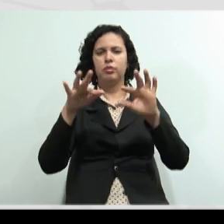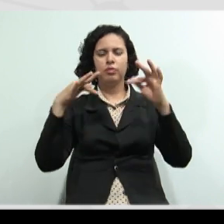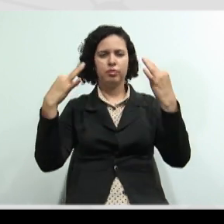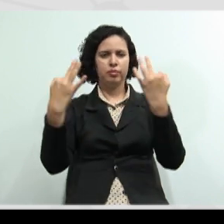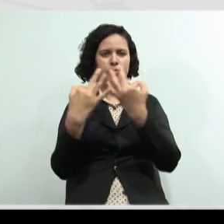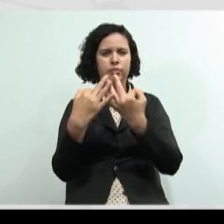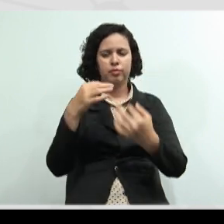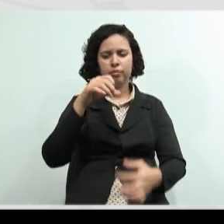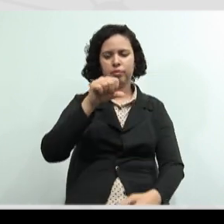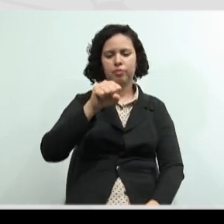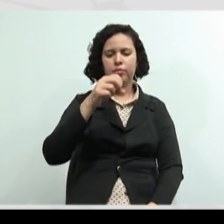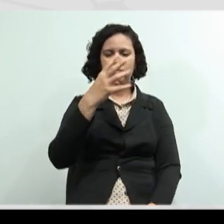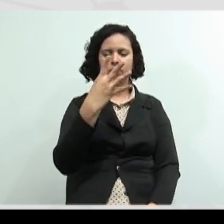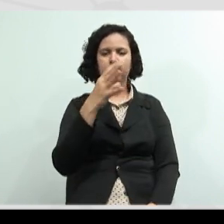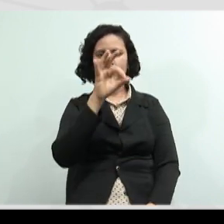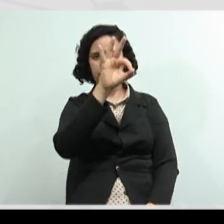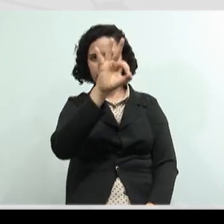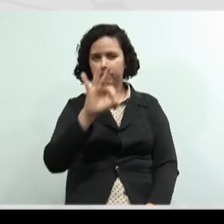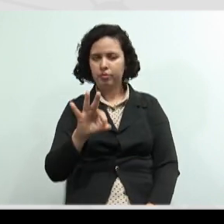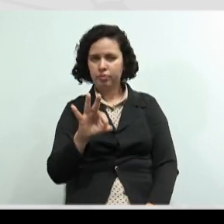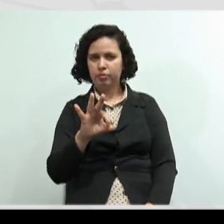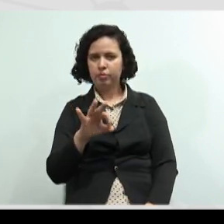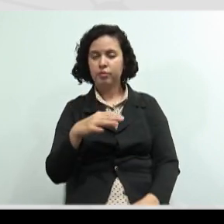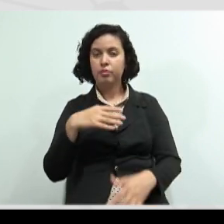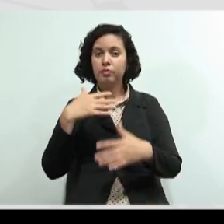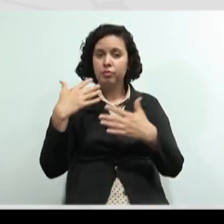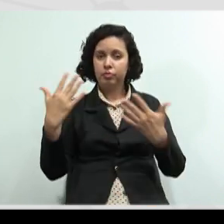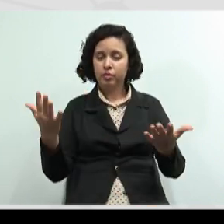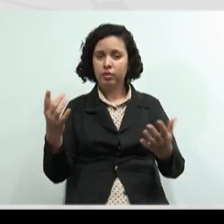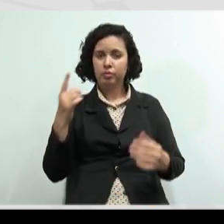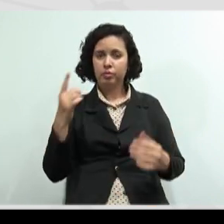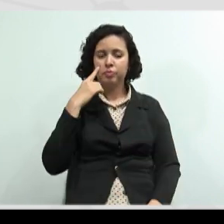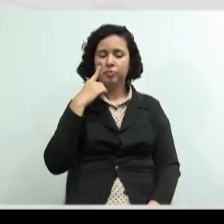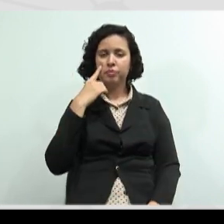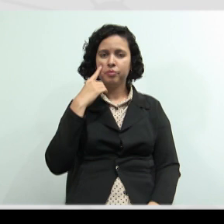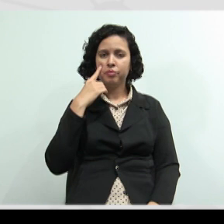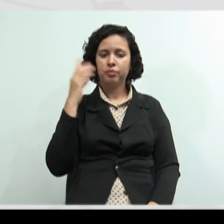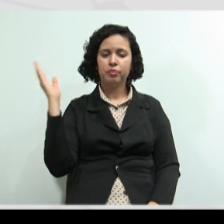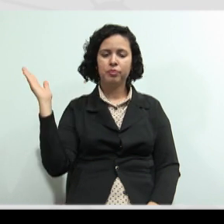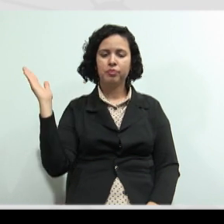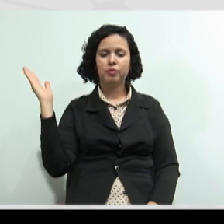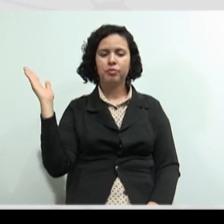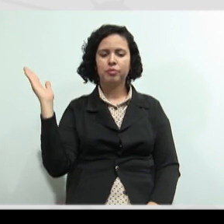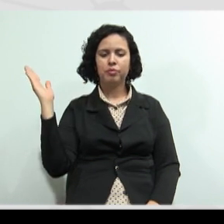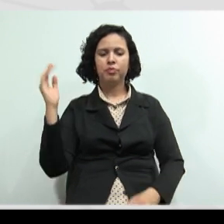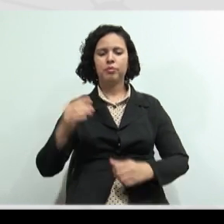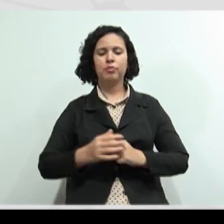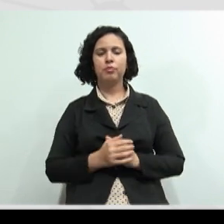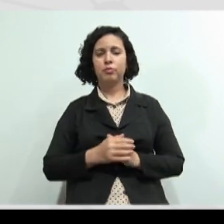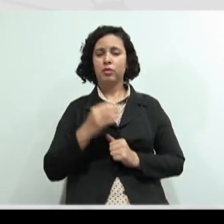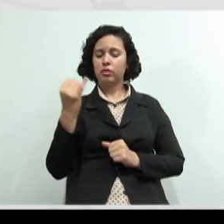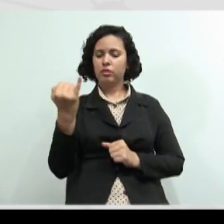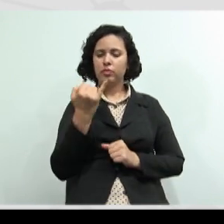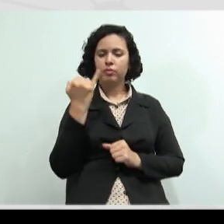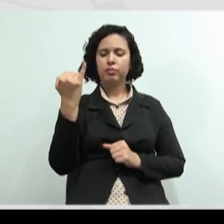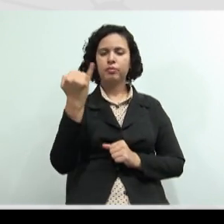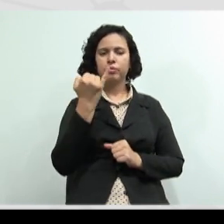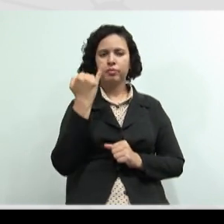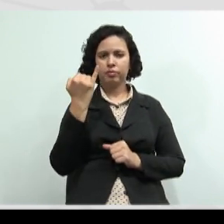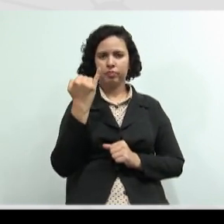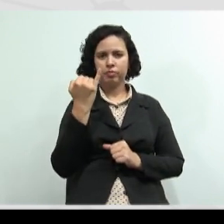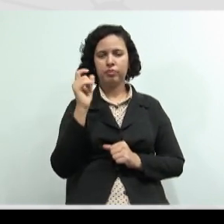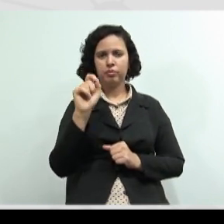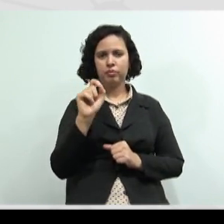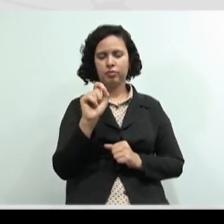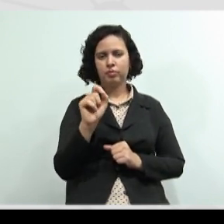por 84%. Imagina esse gráfico pizza aqui, ó. Muito grande a importância da agricultura familiar. Já a agricultura